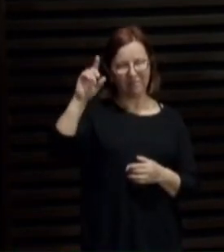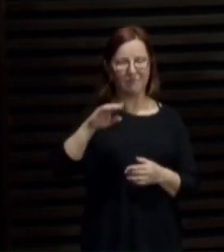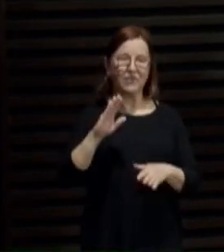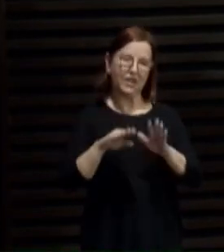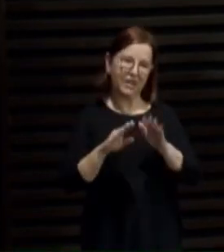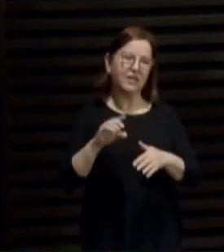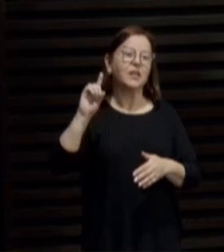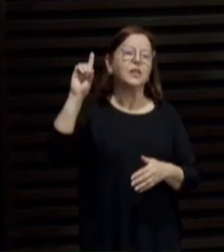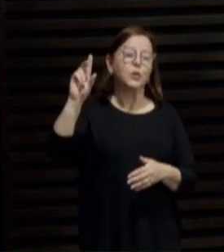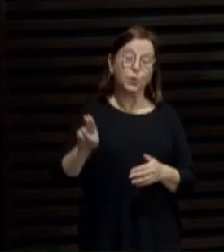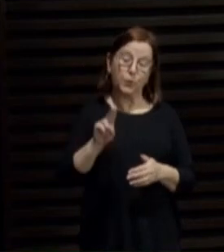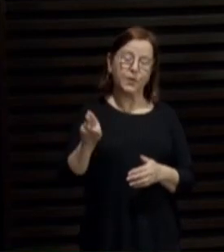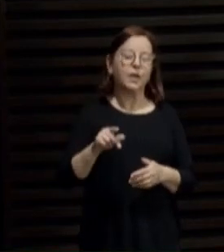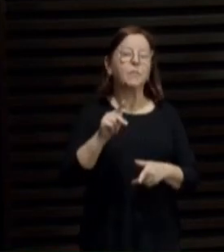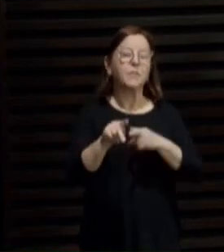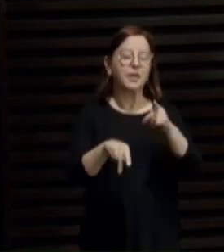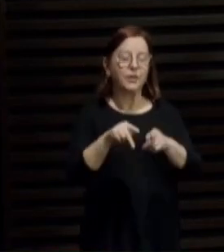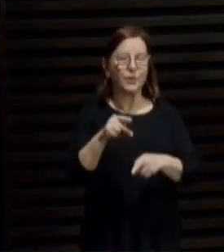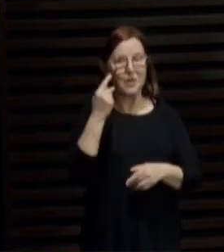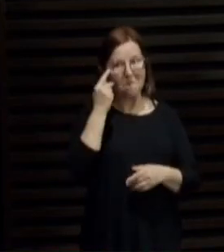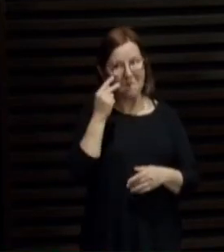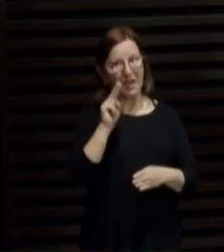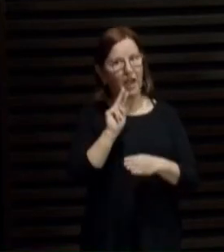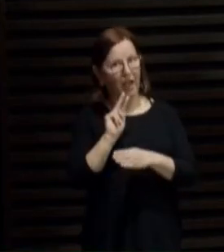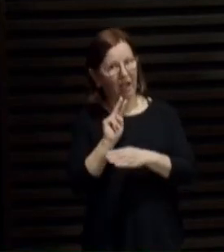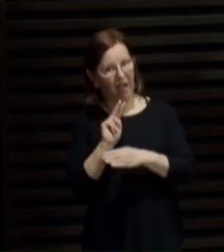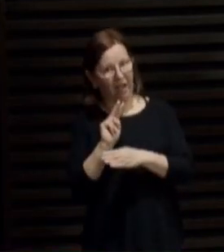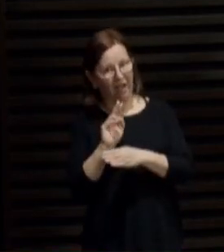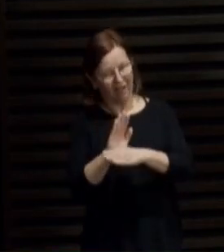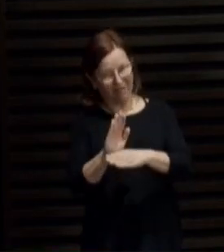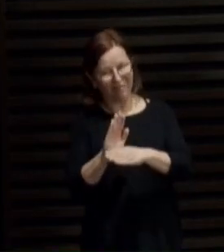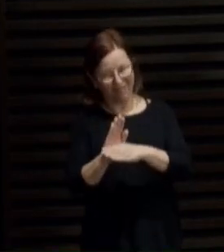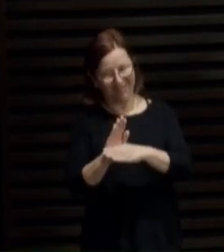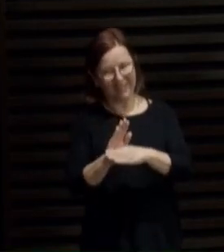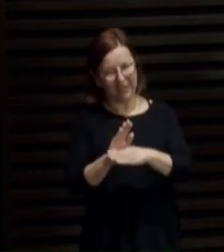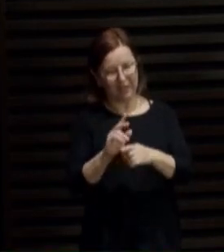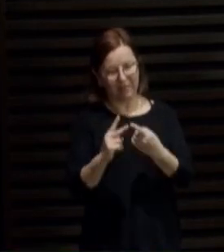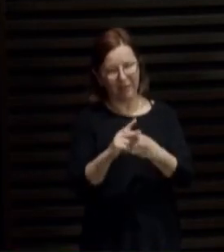usar pessoas para me ajudar a corrigir.